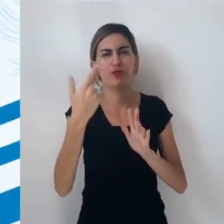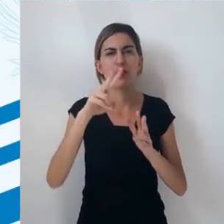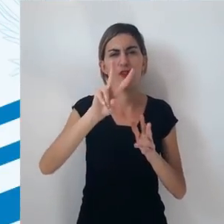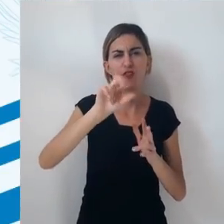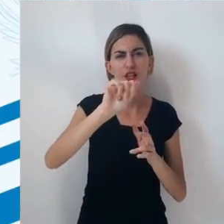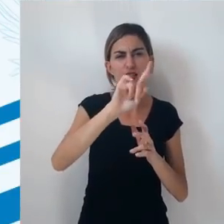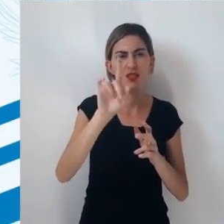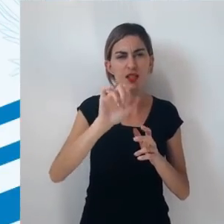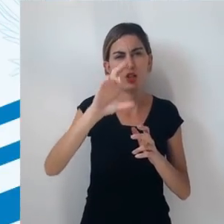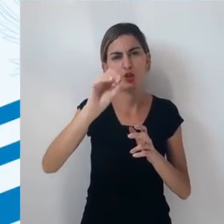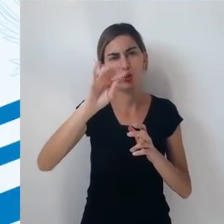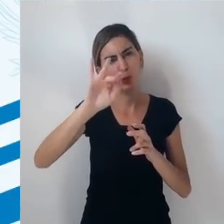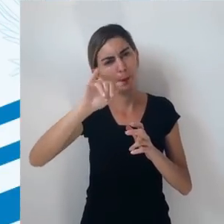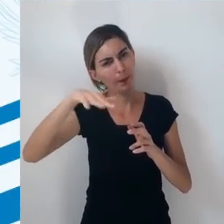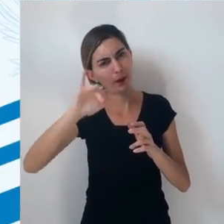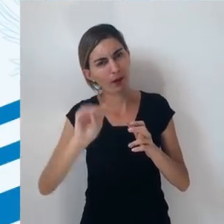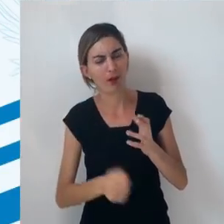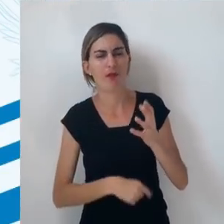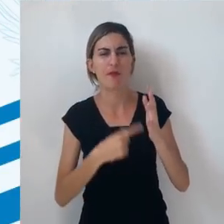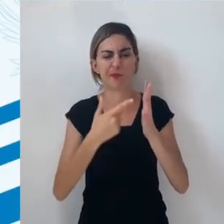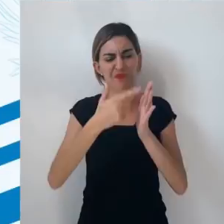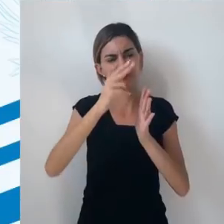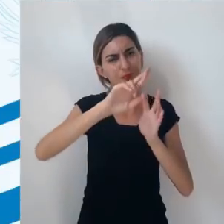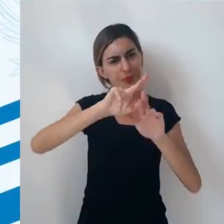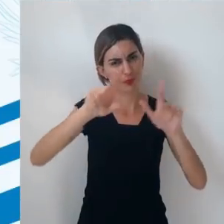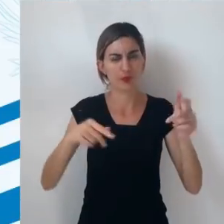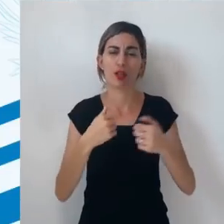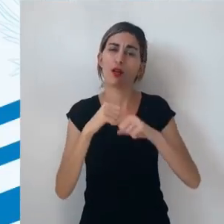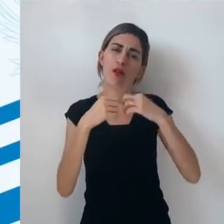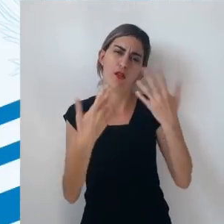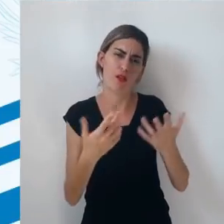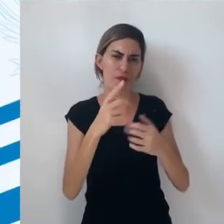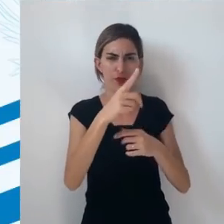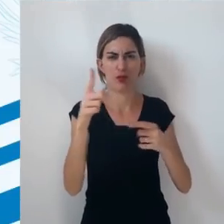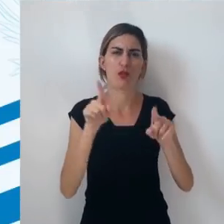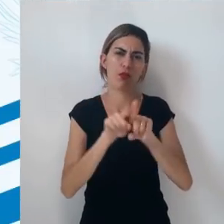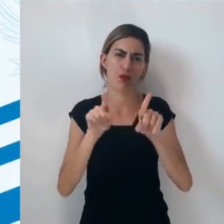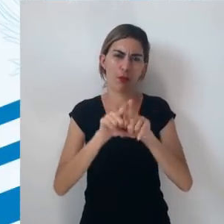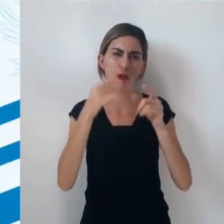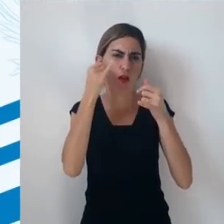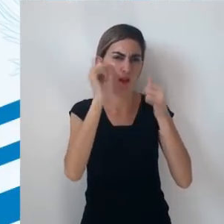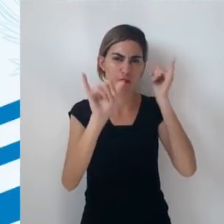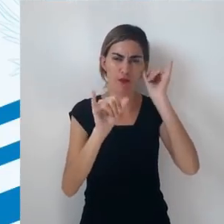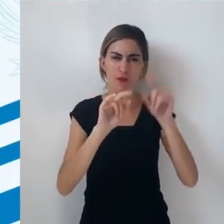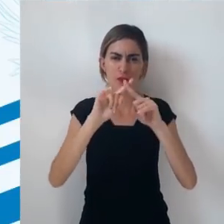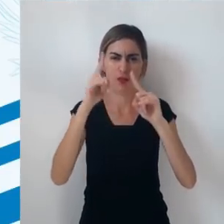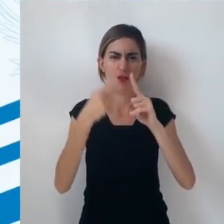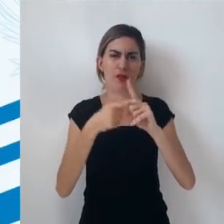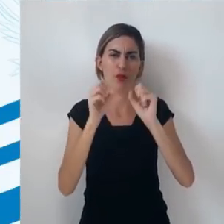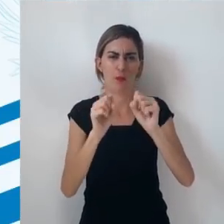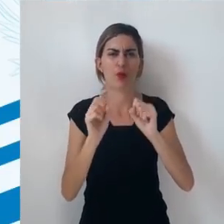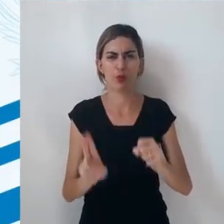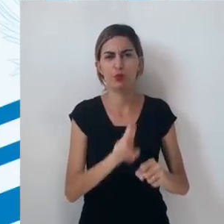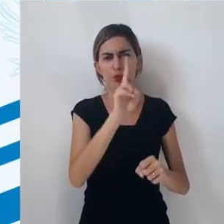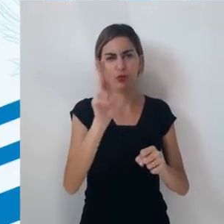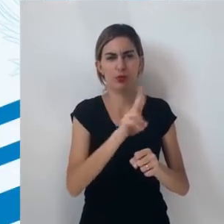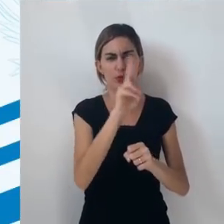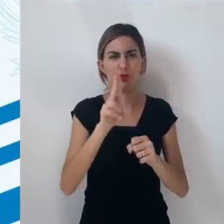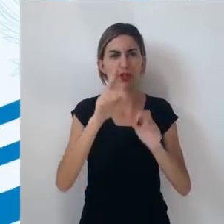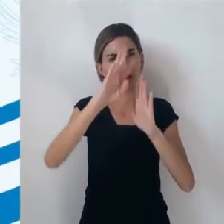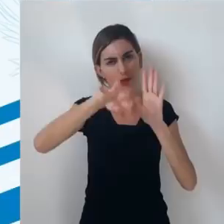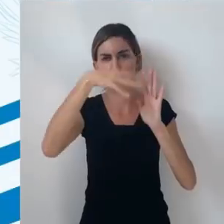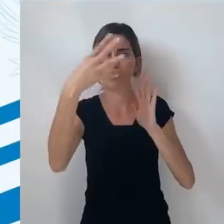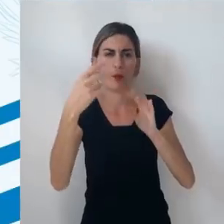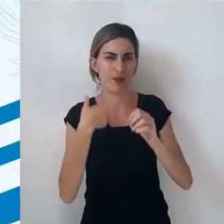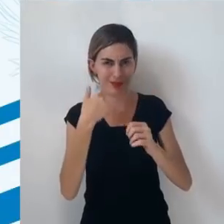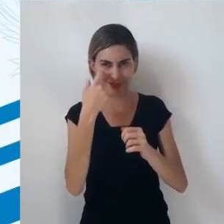e a vasectomia, e é lógico que você também, se quiser evitar a gravidez, você pode utilizar